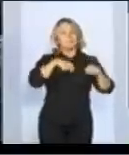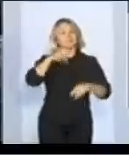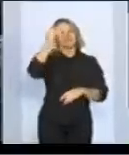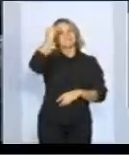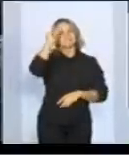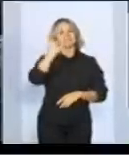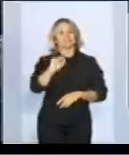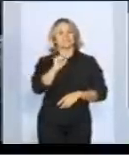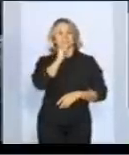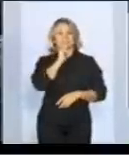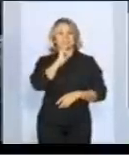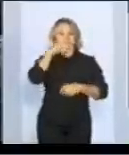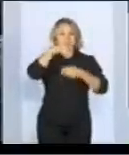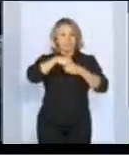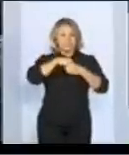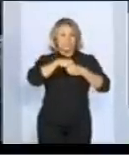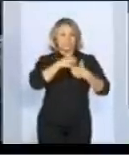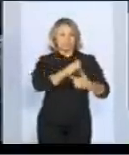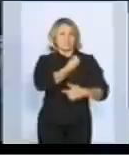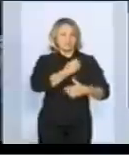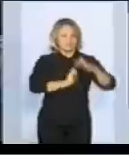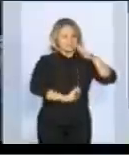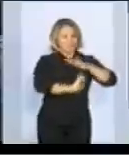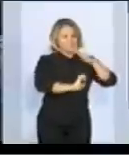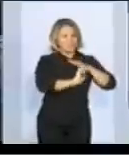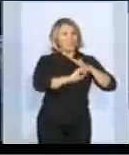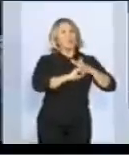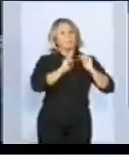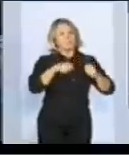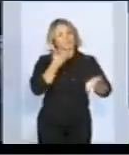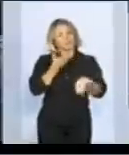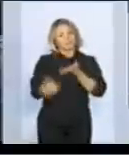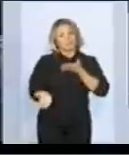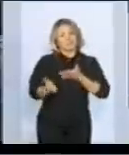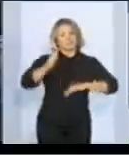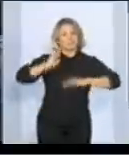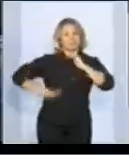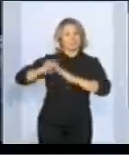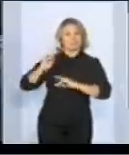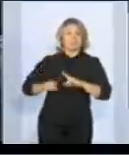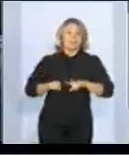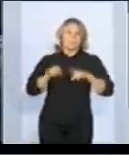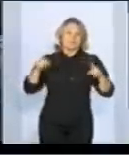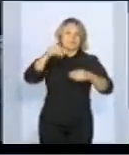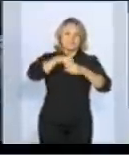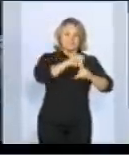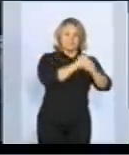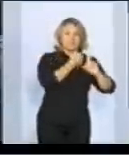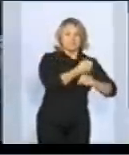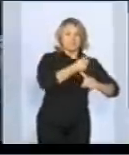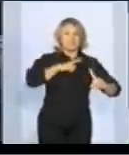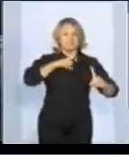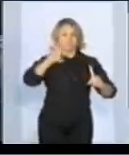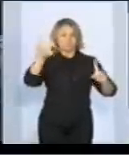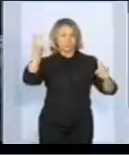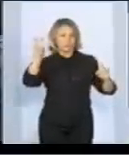vista empresarial, eu posso perder eficiência, que eu estou levando custo. Sob o ponto de vista da sociedade, tem um conceito de ótimo